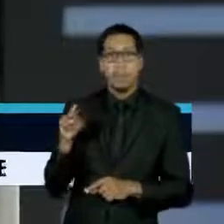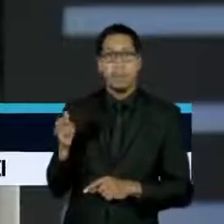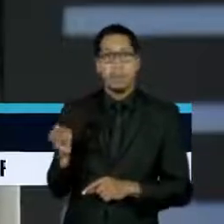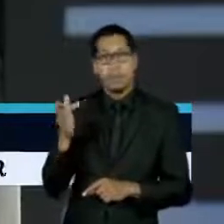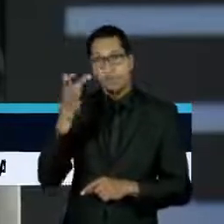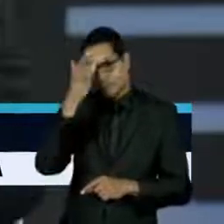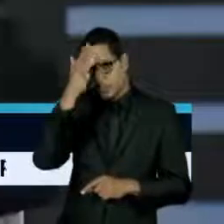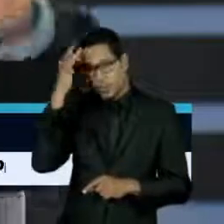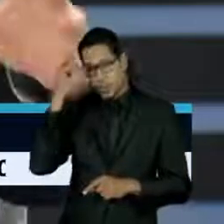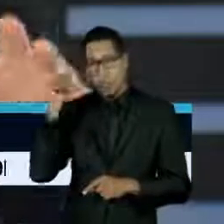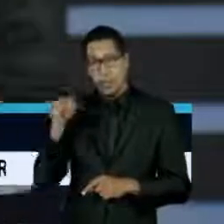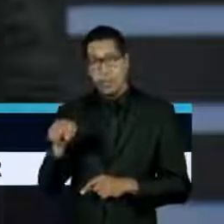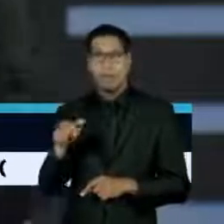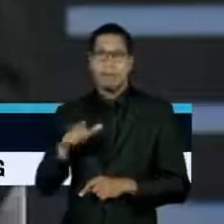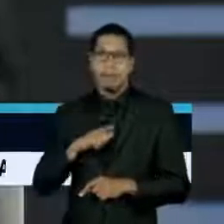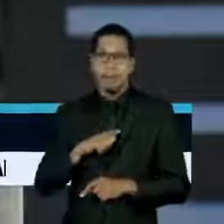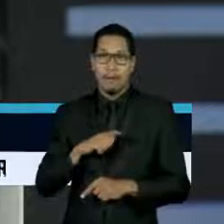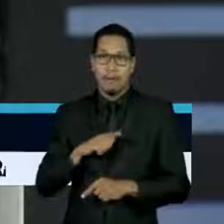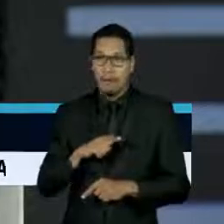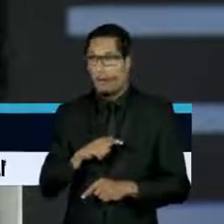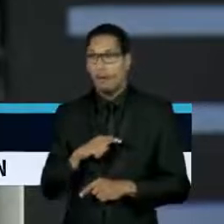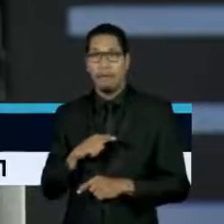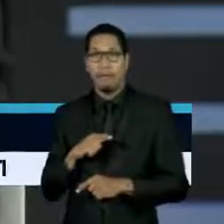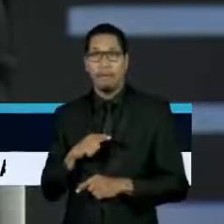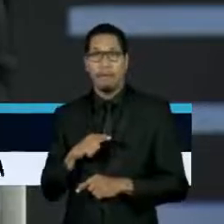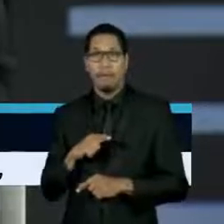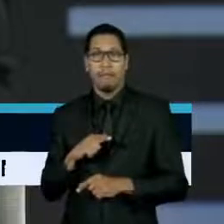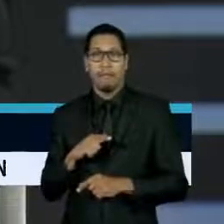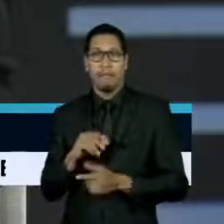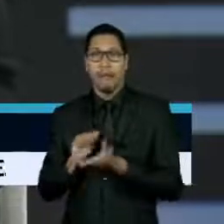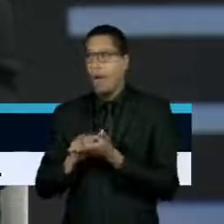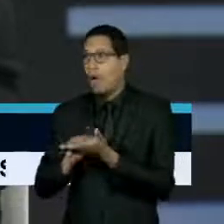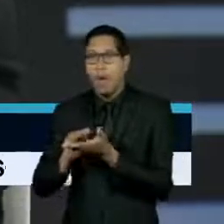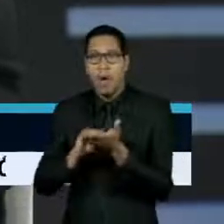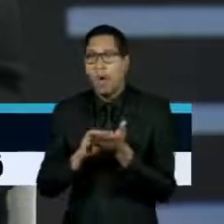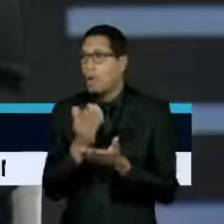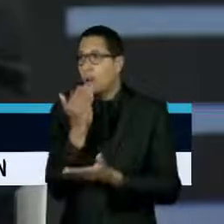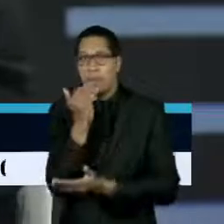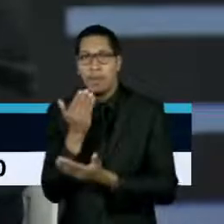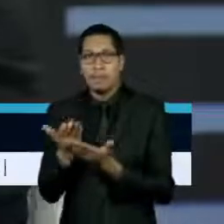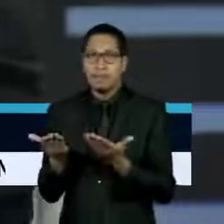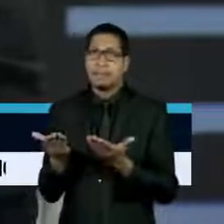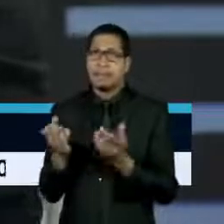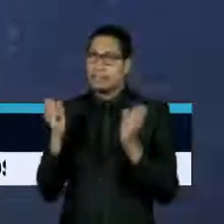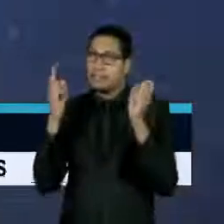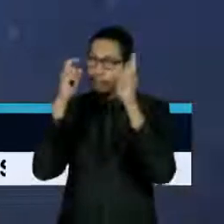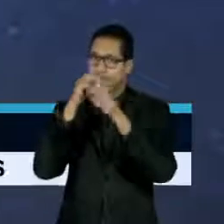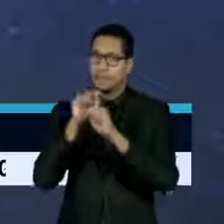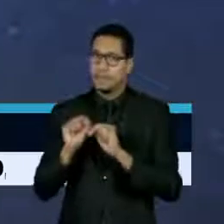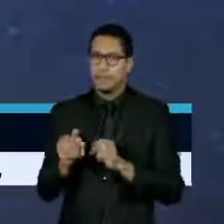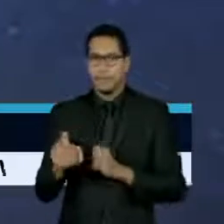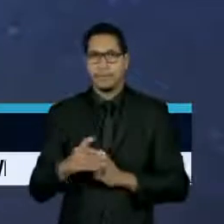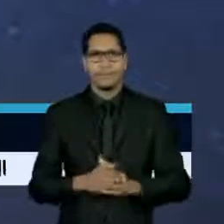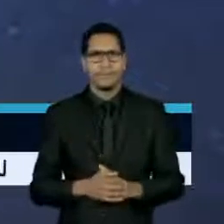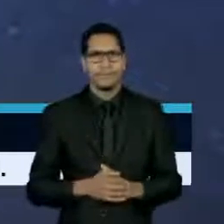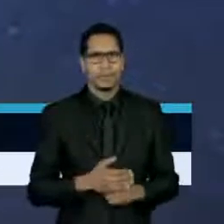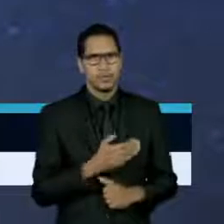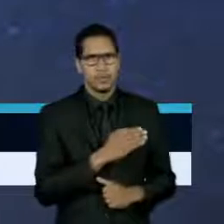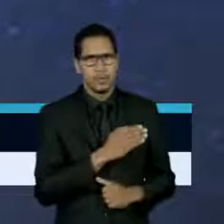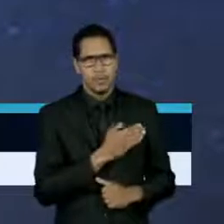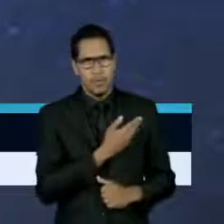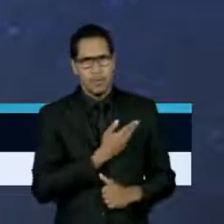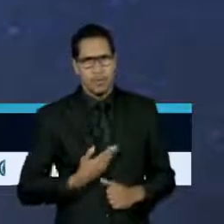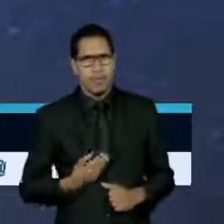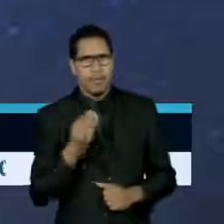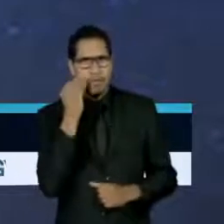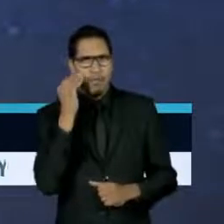pessoas em severa insegurança alimentar, nós estamos indo para um caminho difícil. Governo que tenta reeleição, tem como se descolar dessas